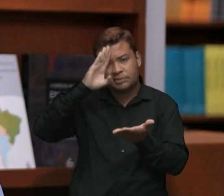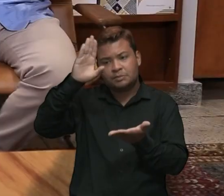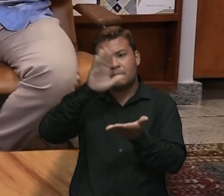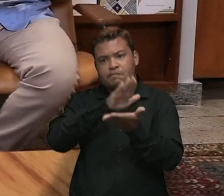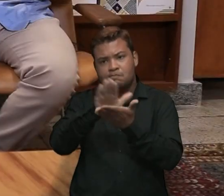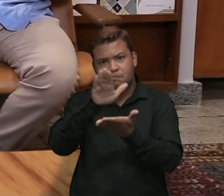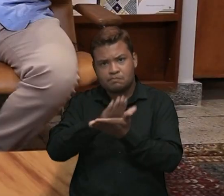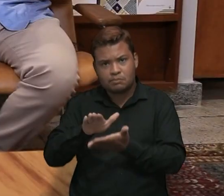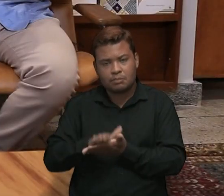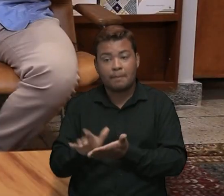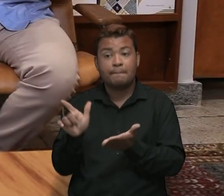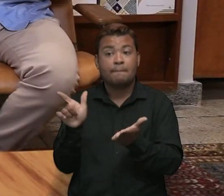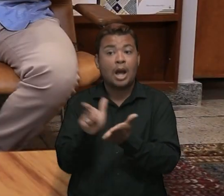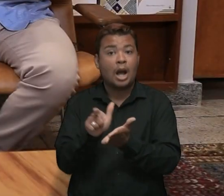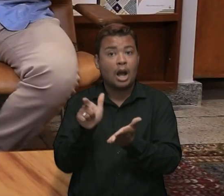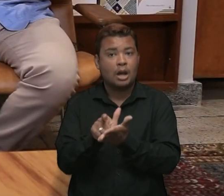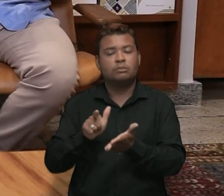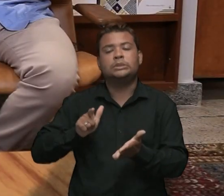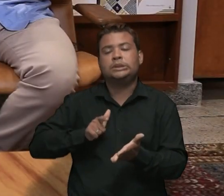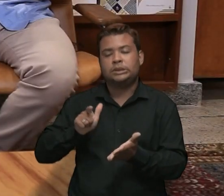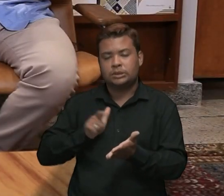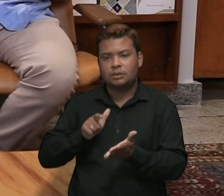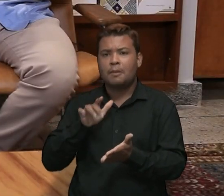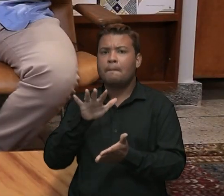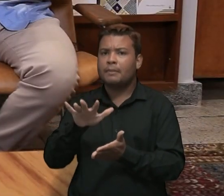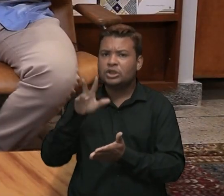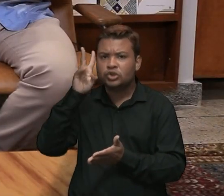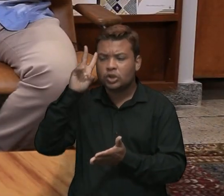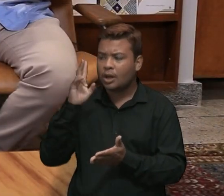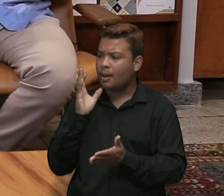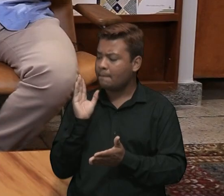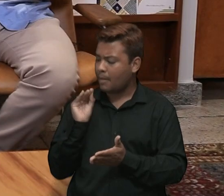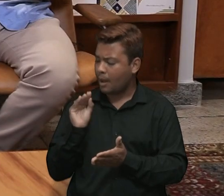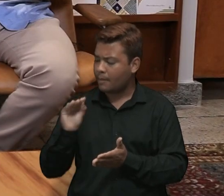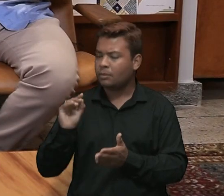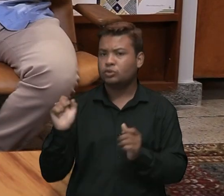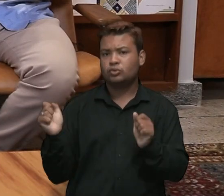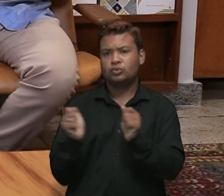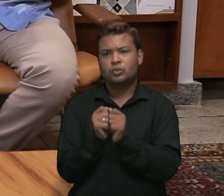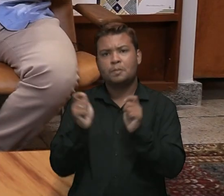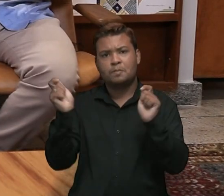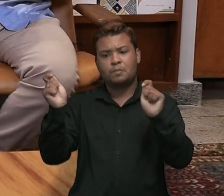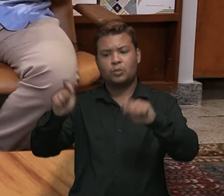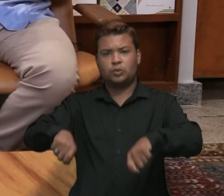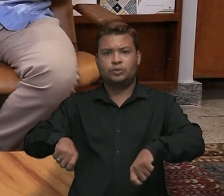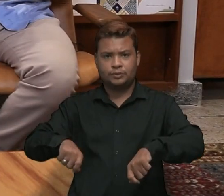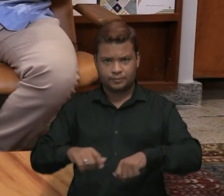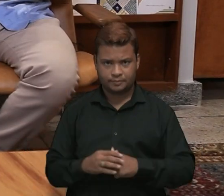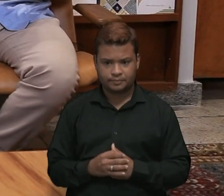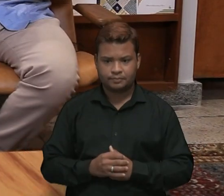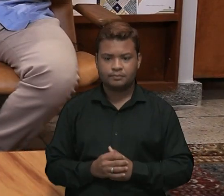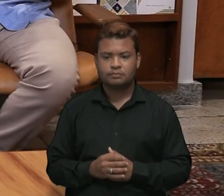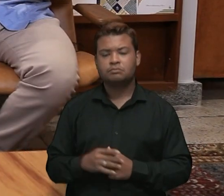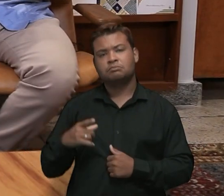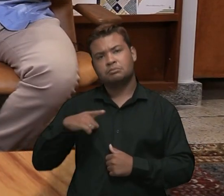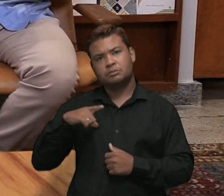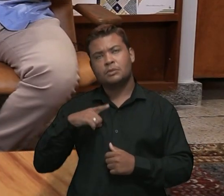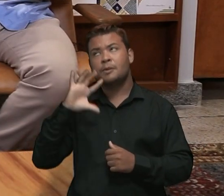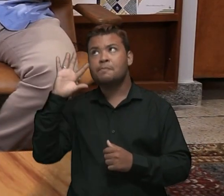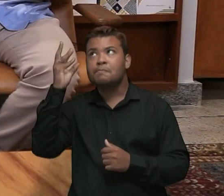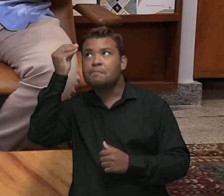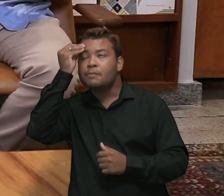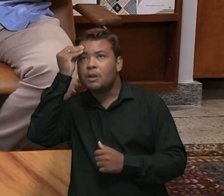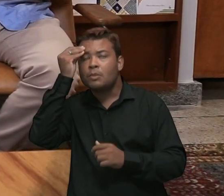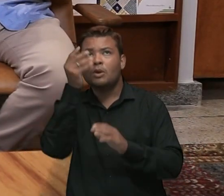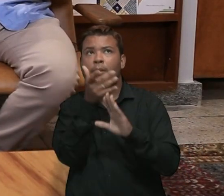escrita, mas ela manteve esse histórico como possibilidade, ou de alguma forma vinculando ali a memória